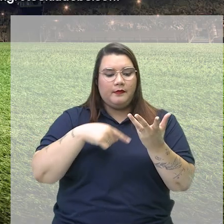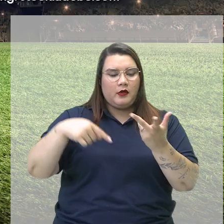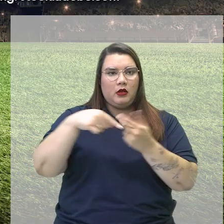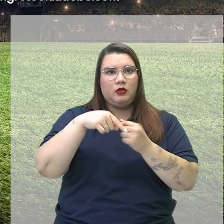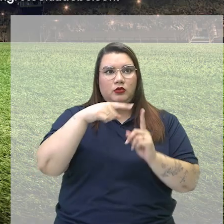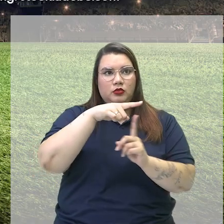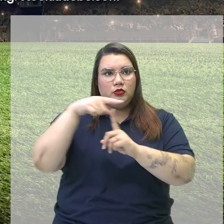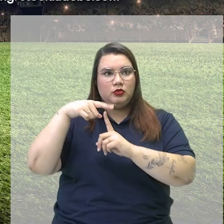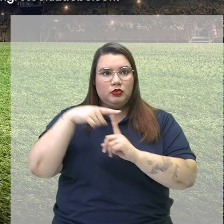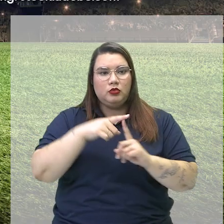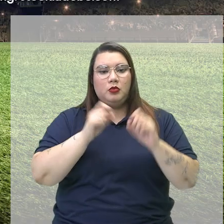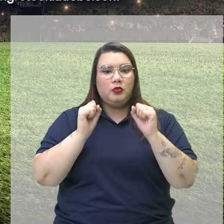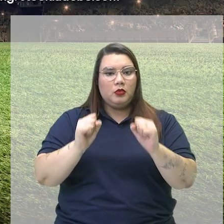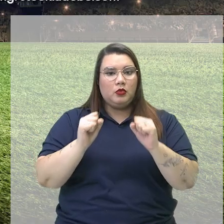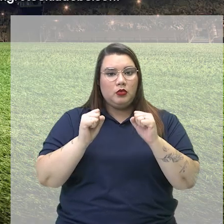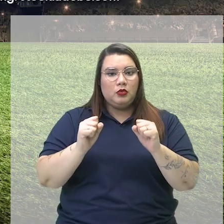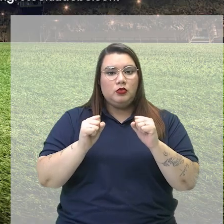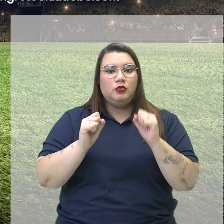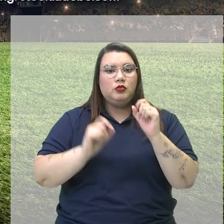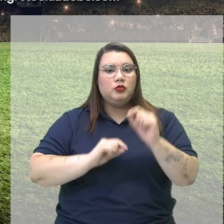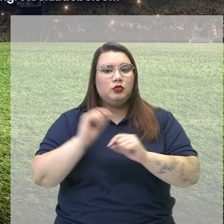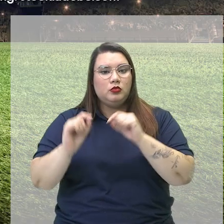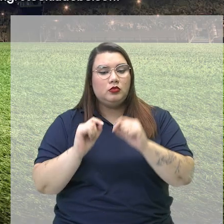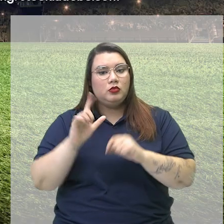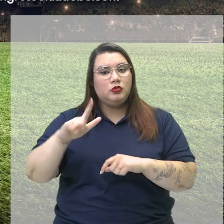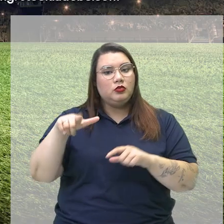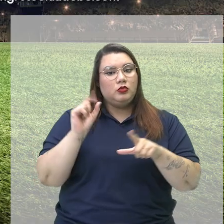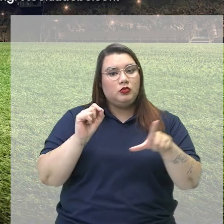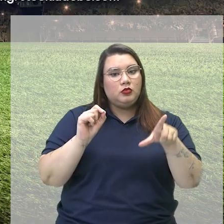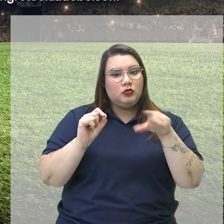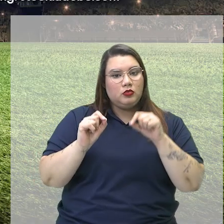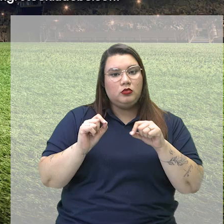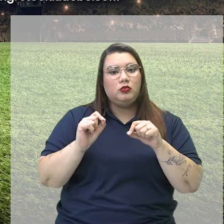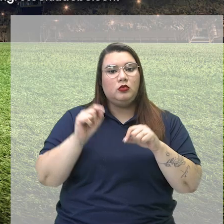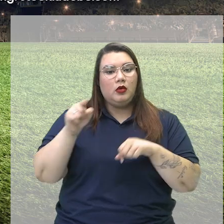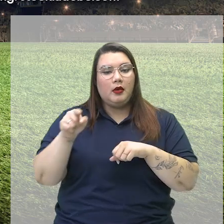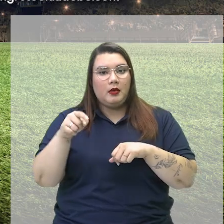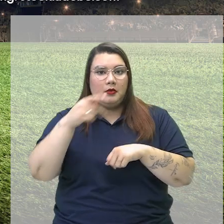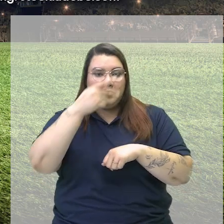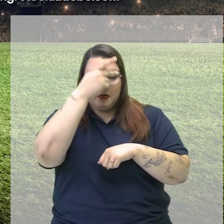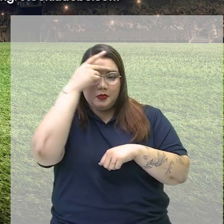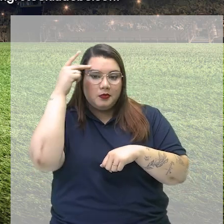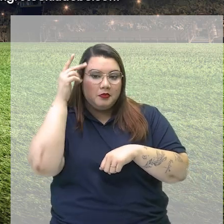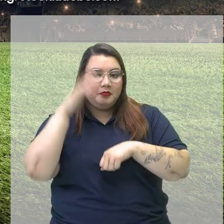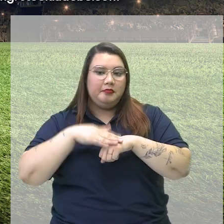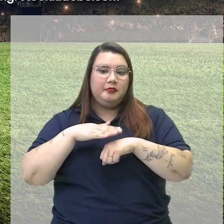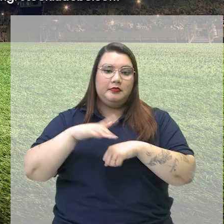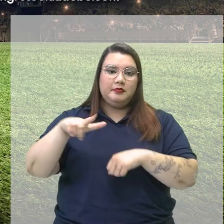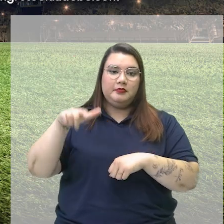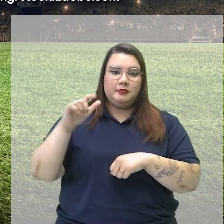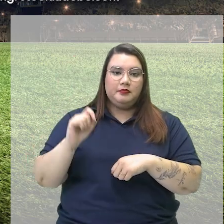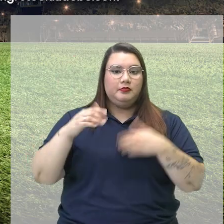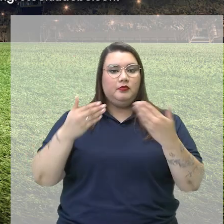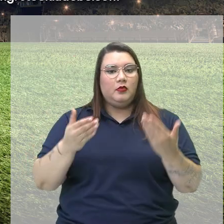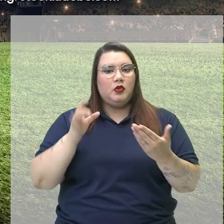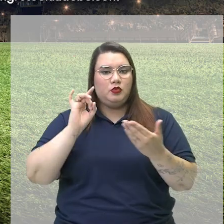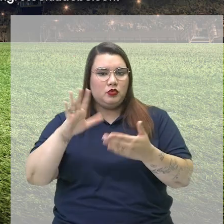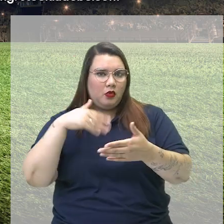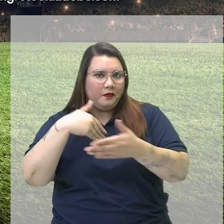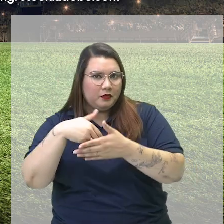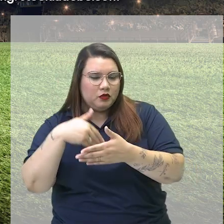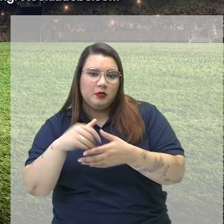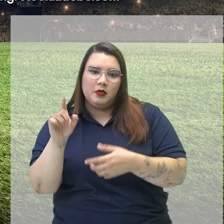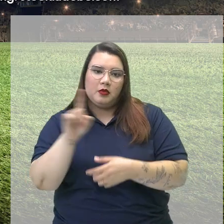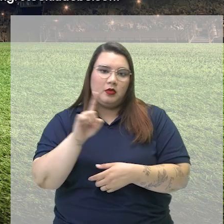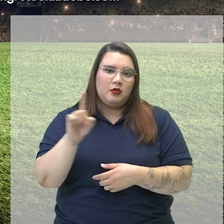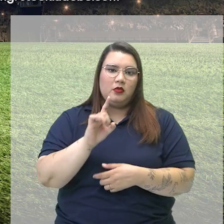que podem aí ser escolhidas por aquele público, né, por aquela pessoa. Não existe só o futebol, né, não existe